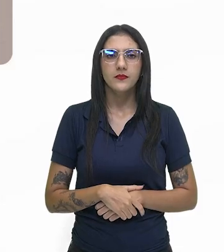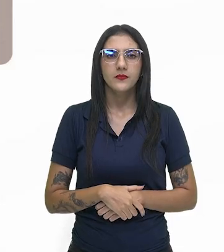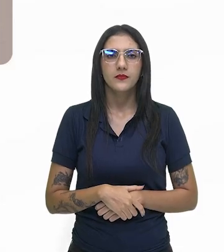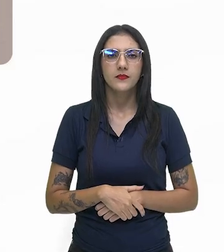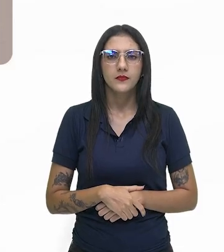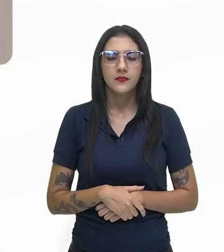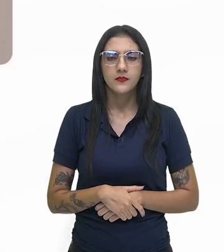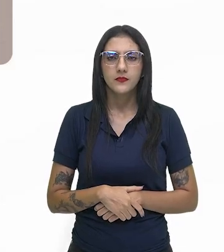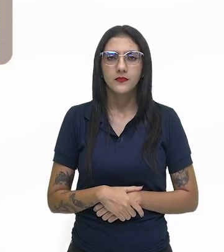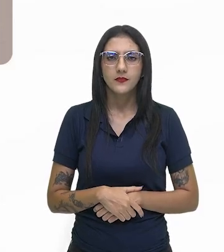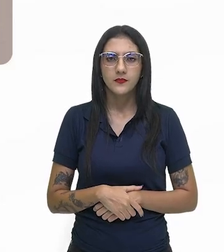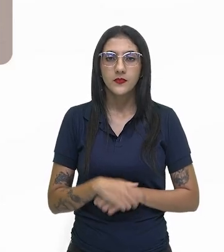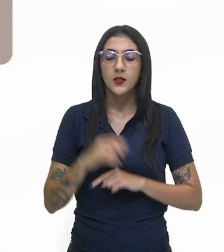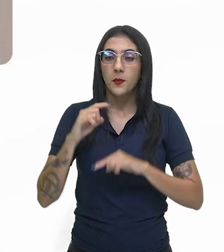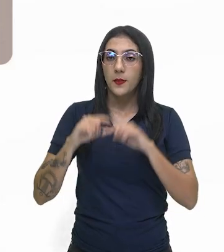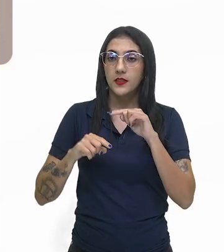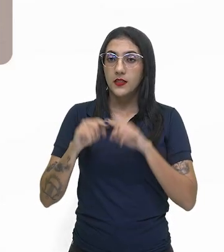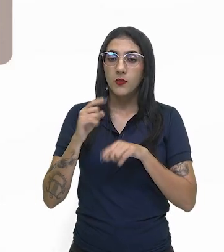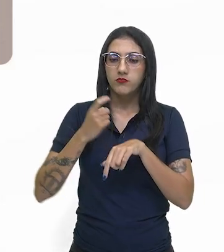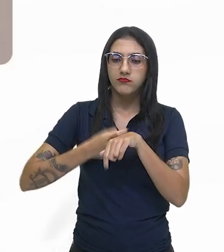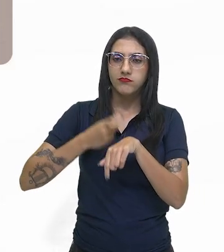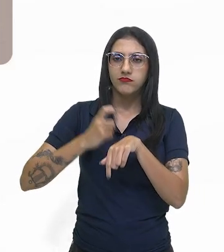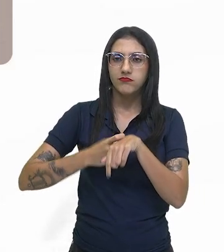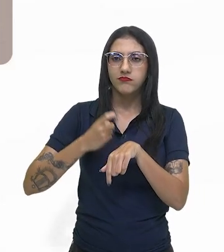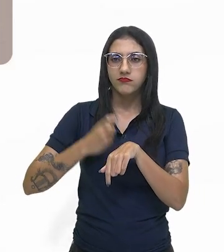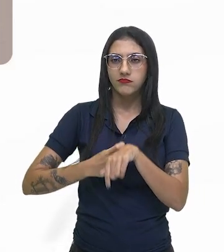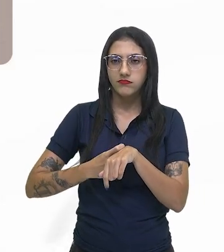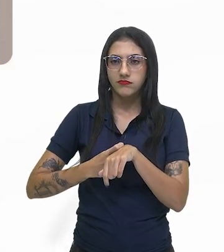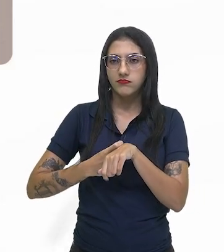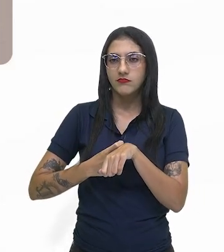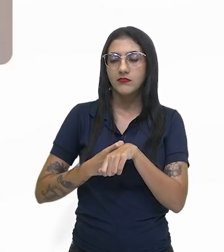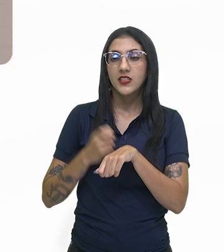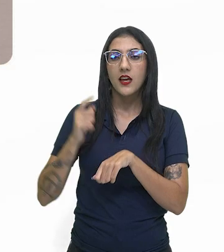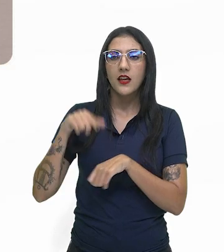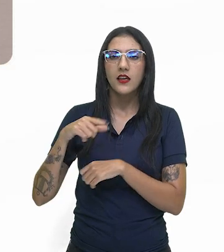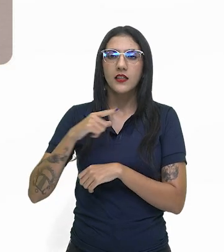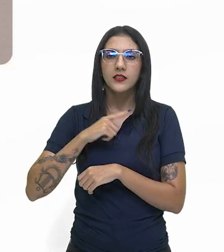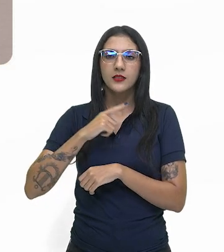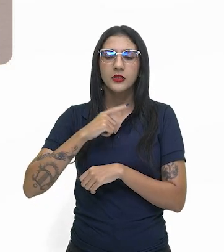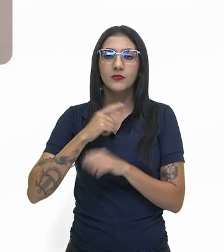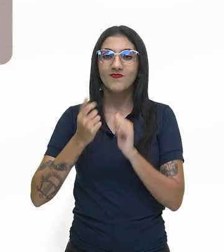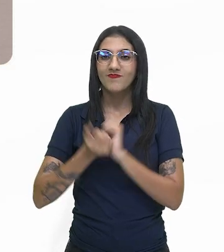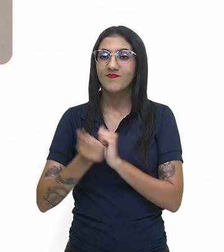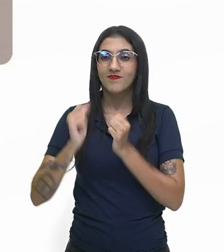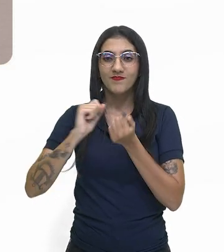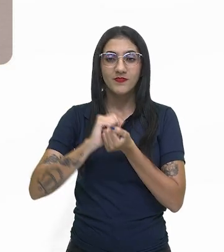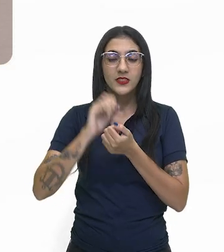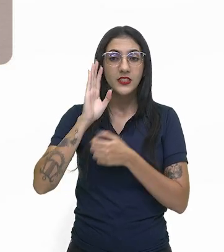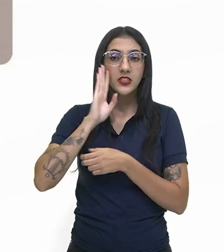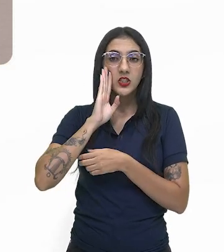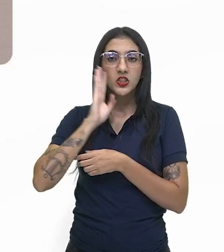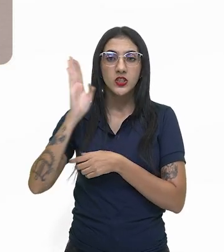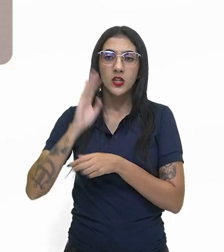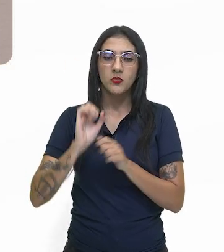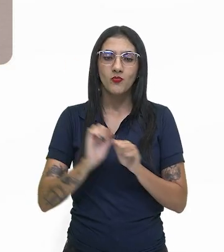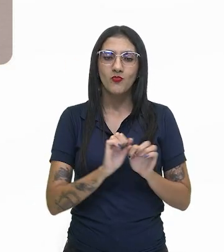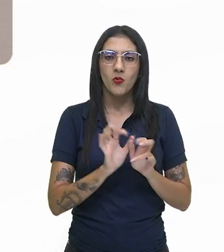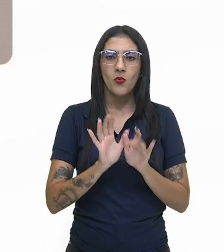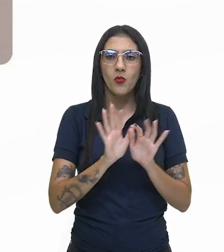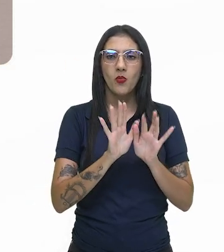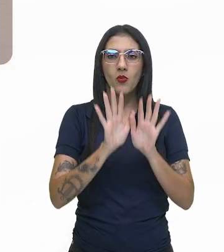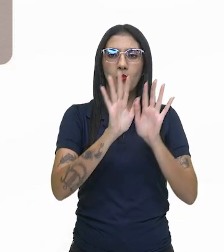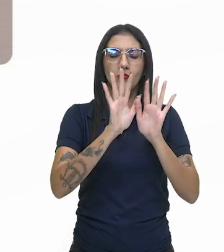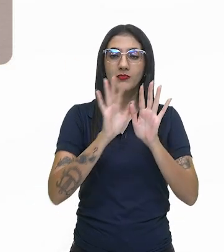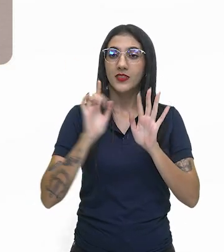O componente que é sólido, ele passa direto para o estado de vapor. Ele